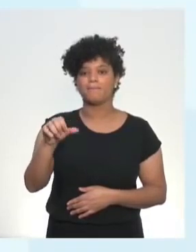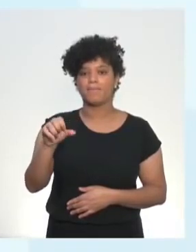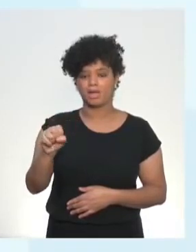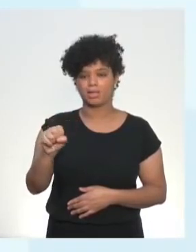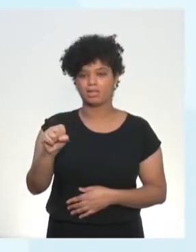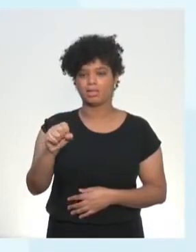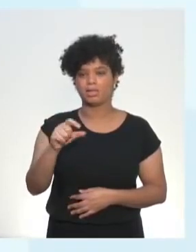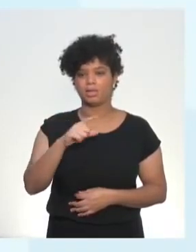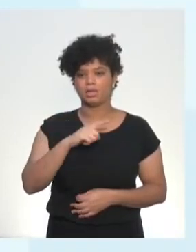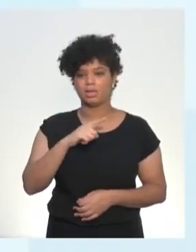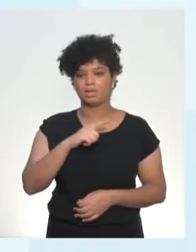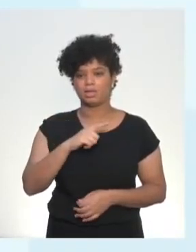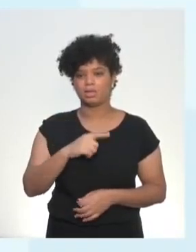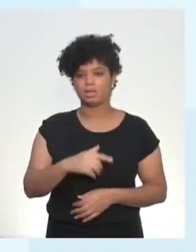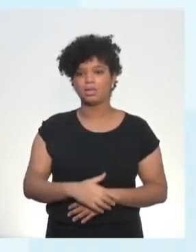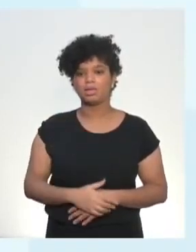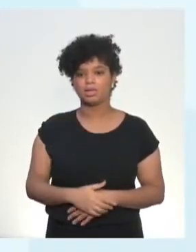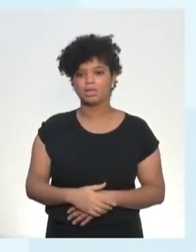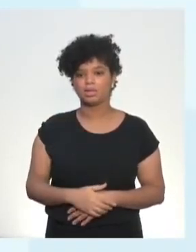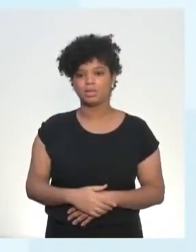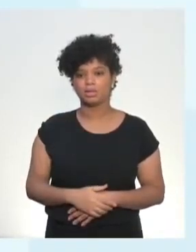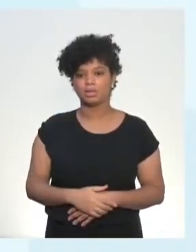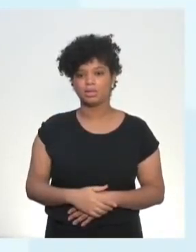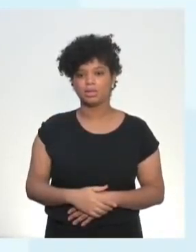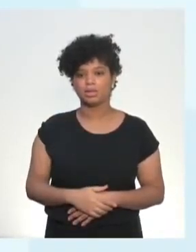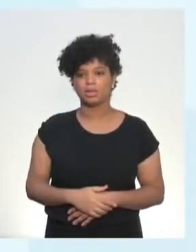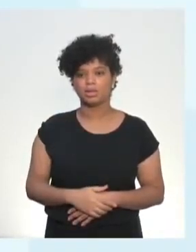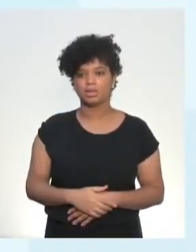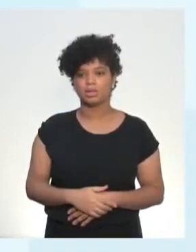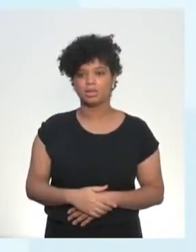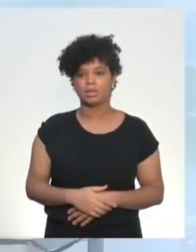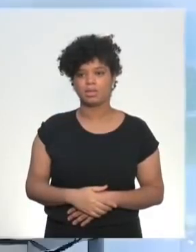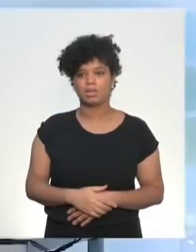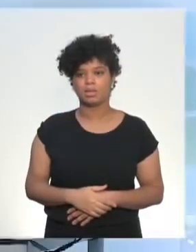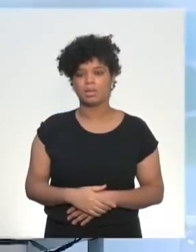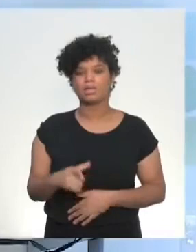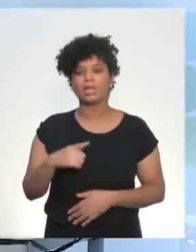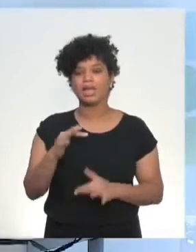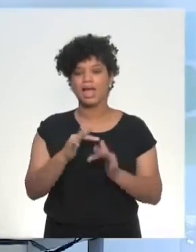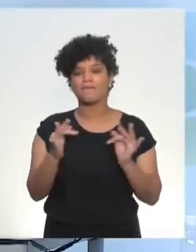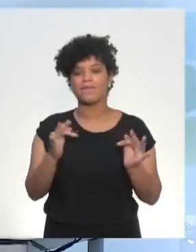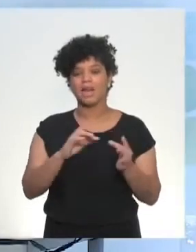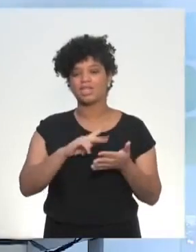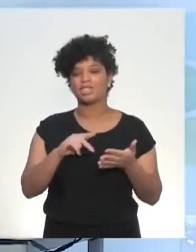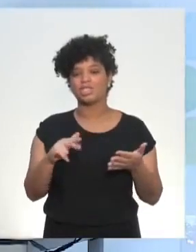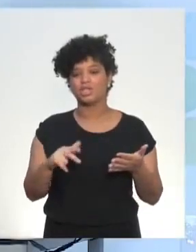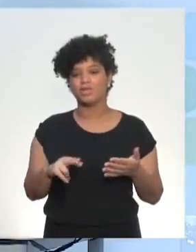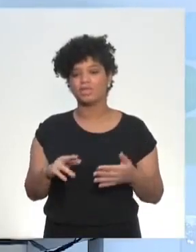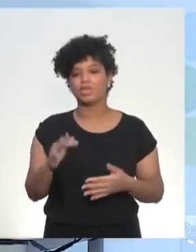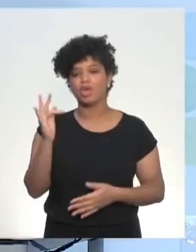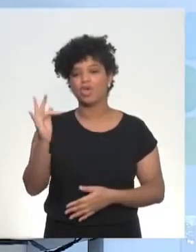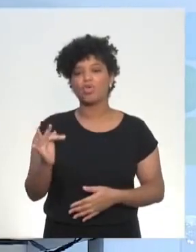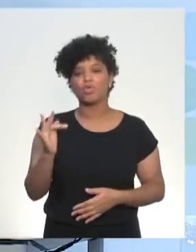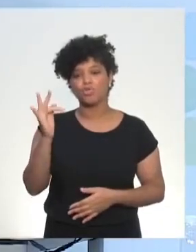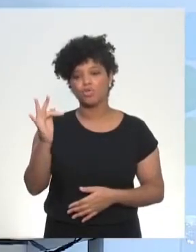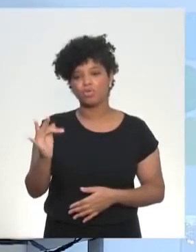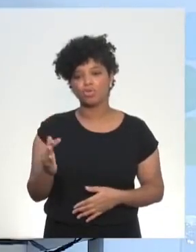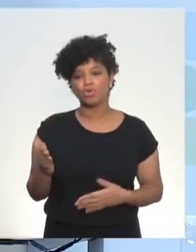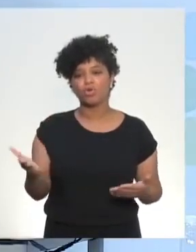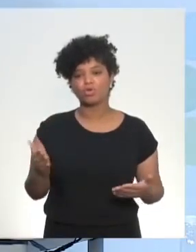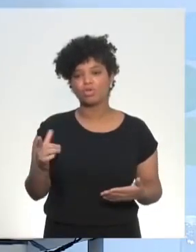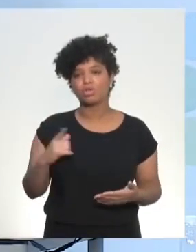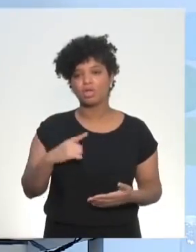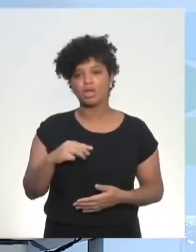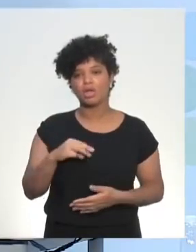tabelinha aqui para você. Você pode completar essa tabela com várias frases aí usando o futuro, aí o futuro com will, a gente usou bastante